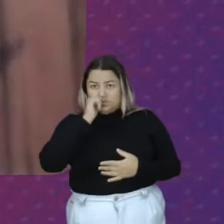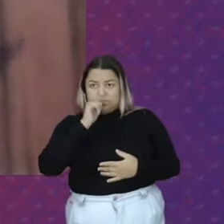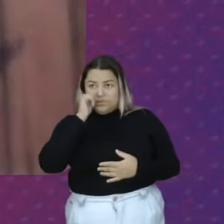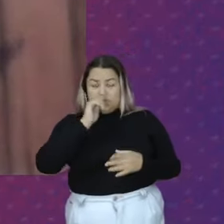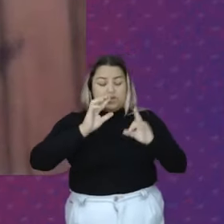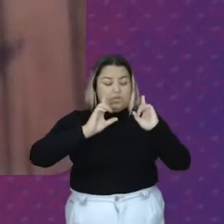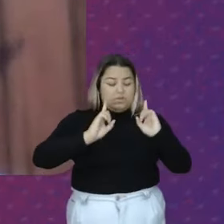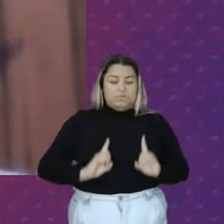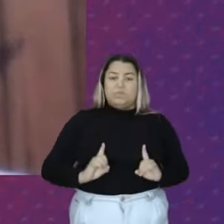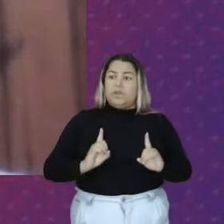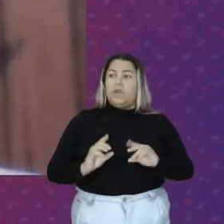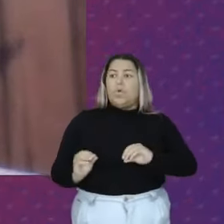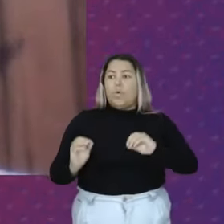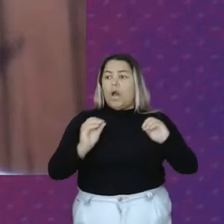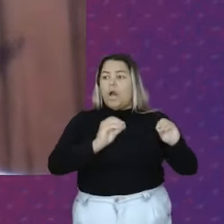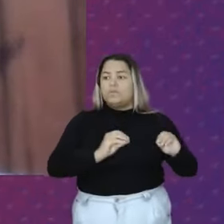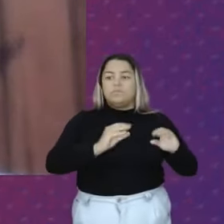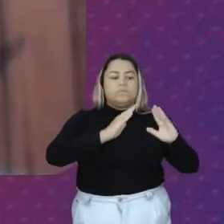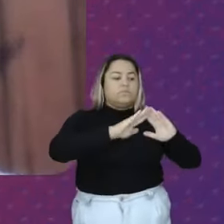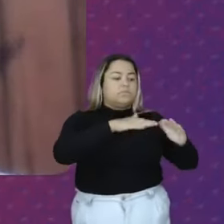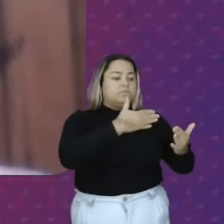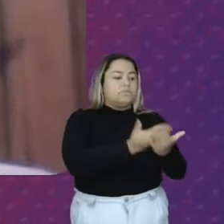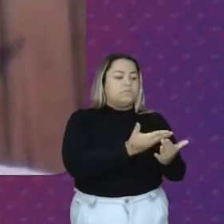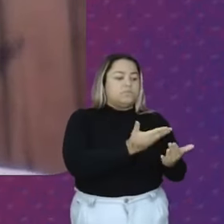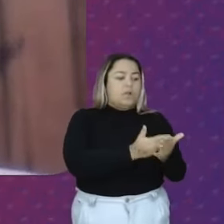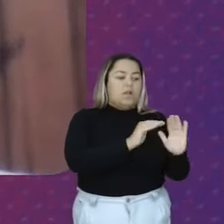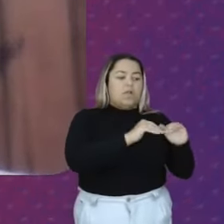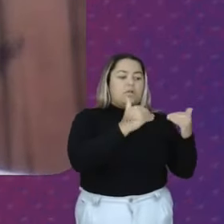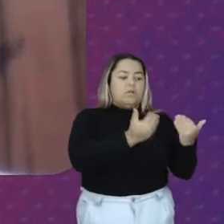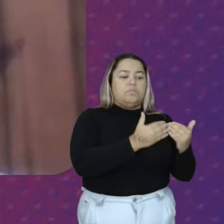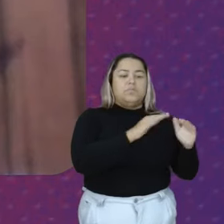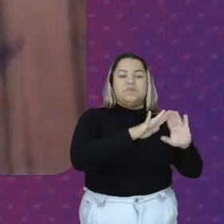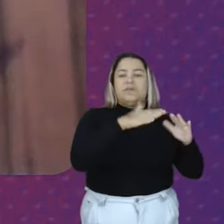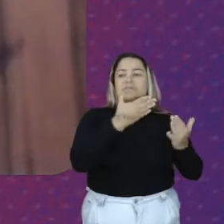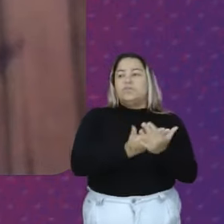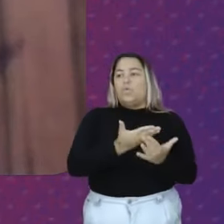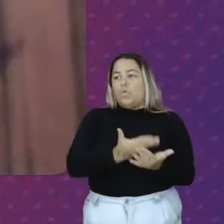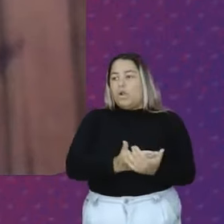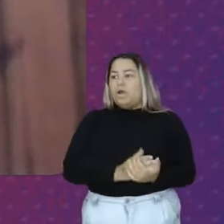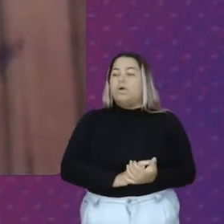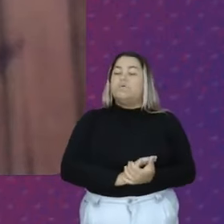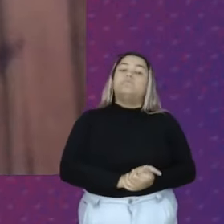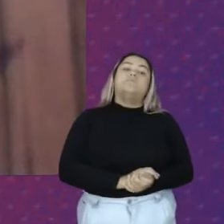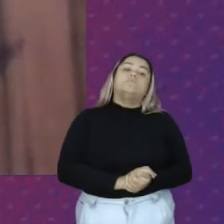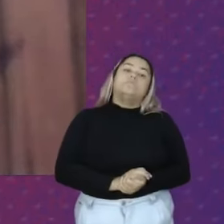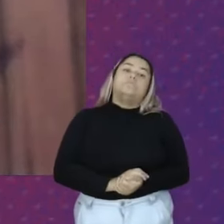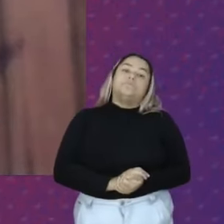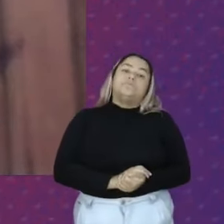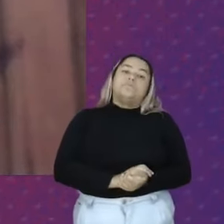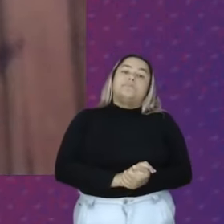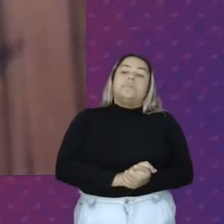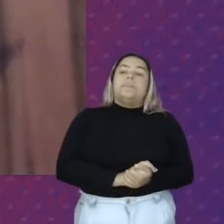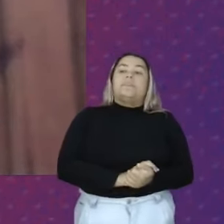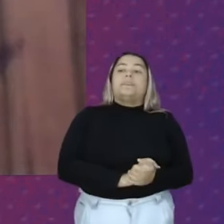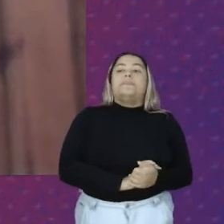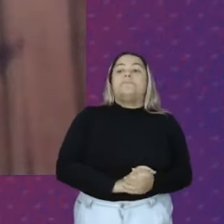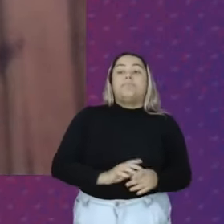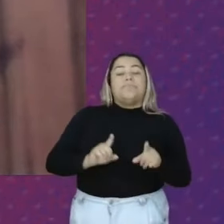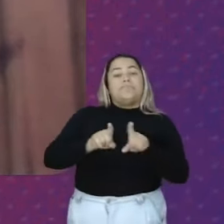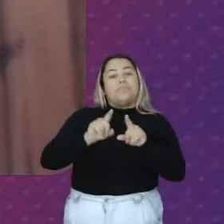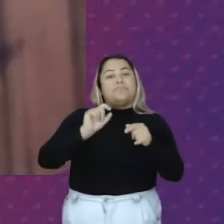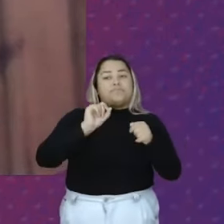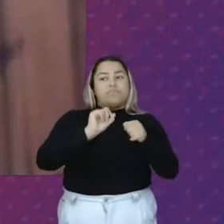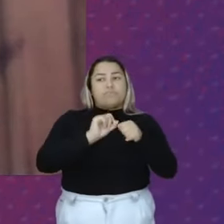levarem seus filhos paraa escola e poder conversar com a comunidade escolar né aí qu se diga Ah foi feito